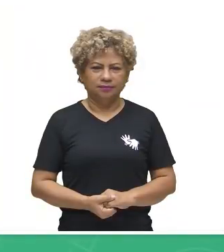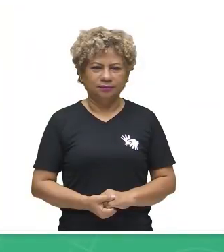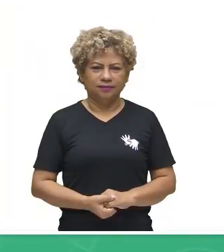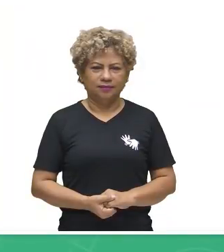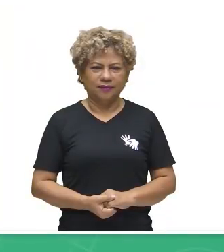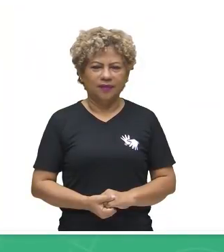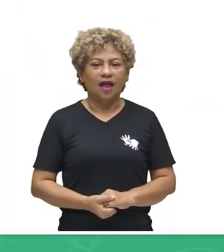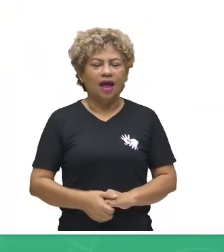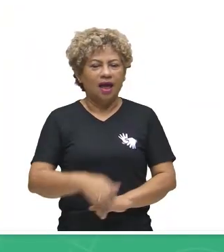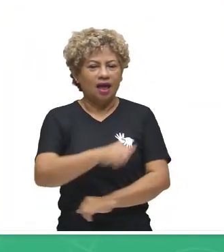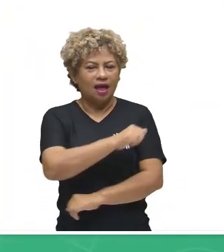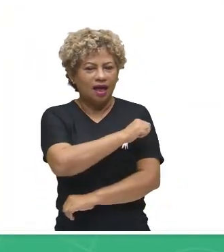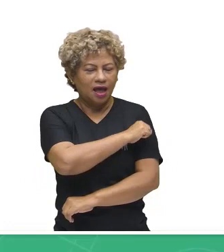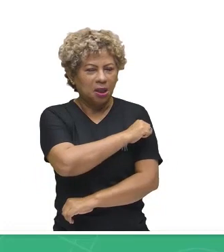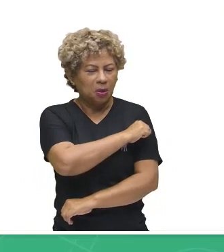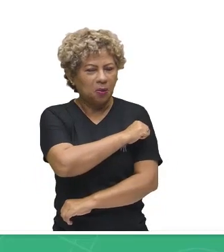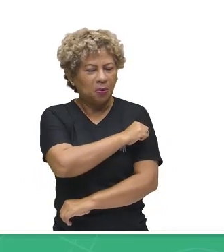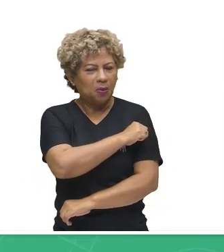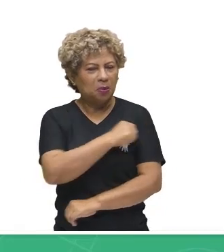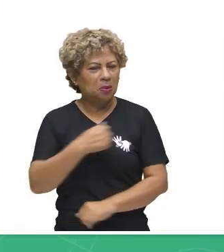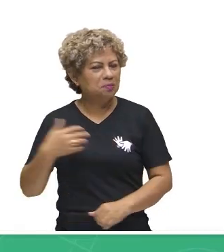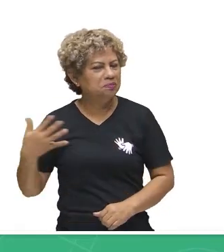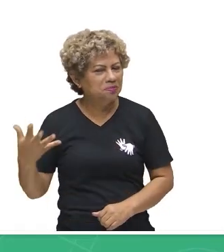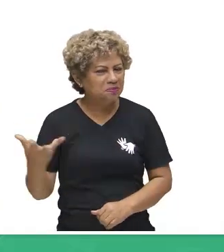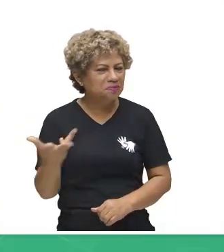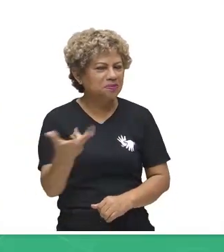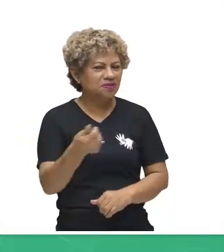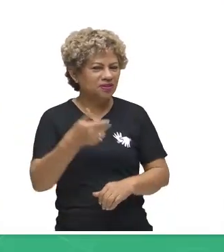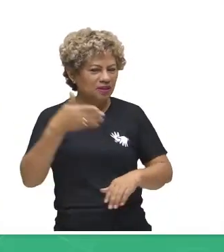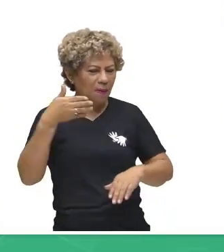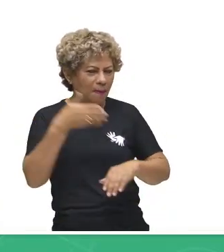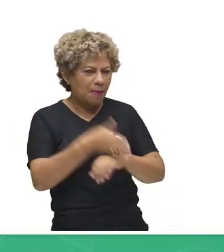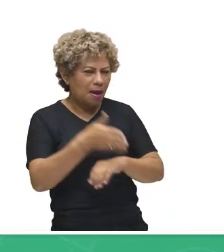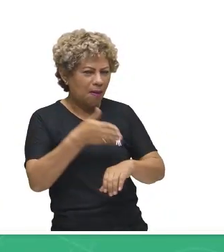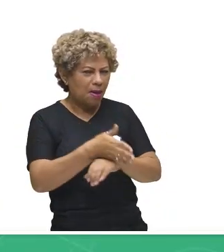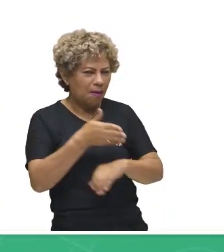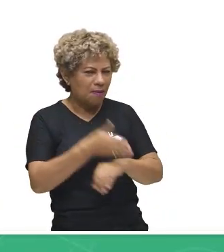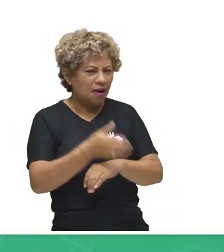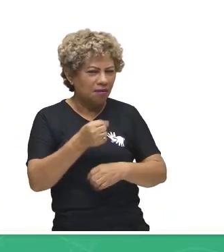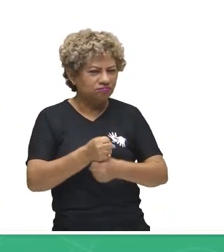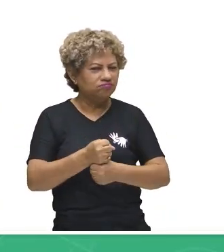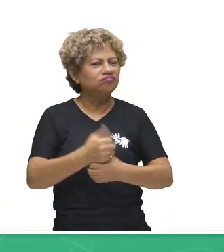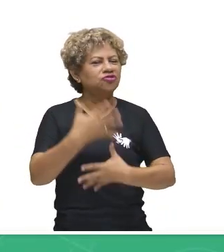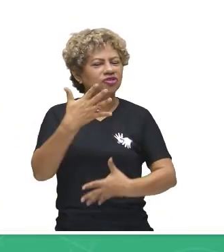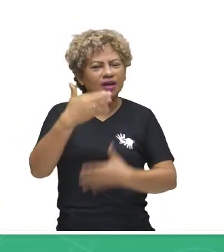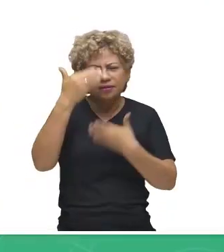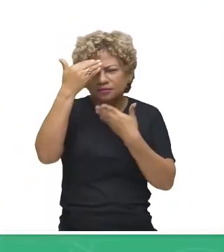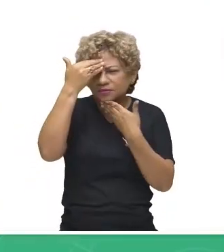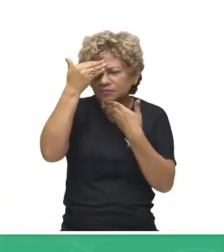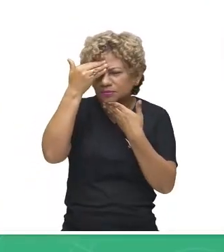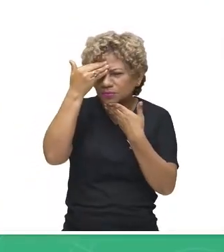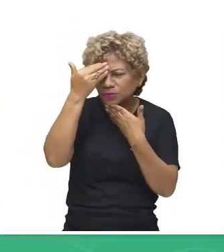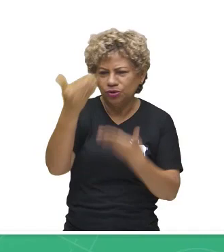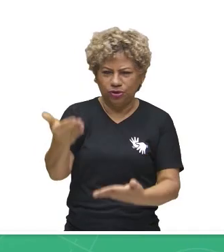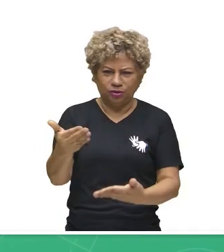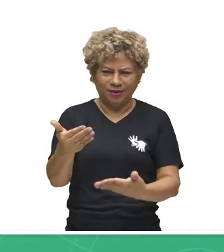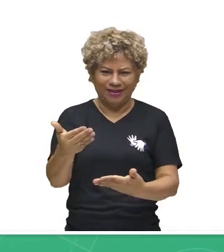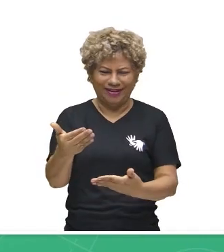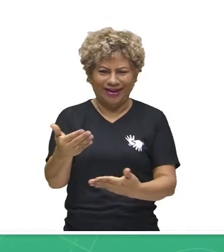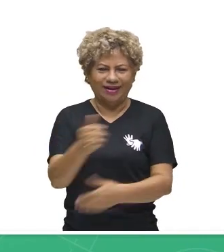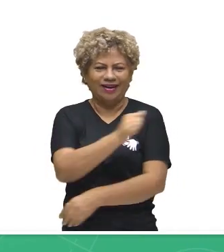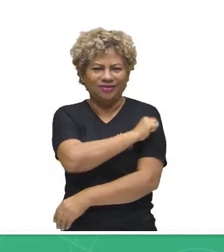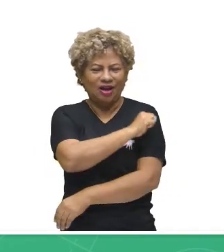Pessoal, gostei muito da participação de vocês, estou muito feliz, viu? Muito obrigada. Gostei muito da participação de